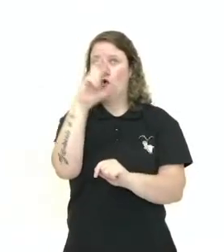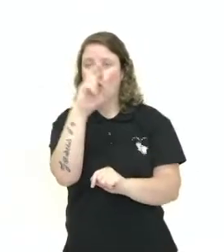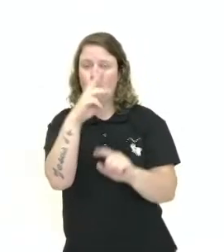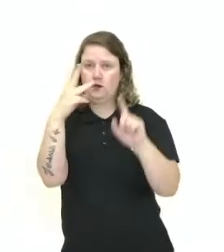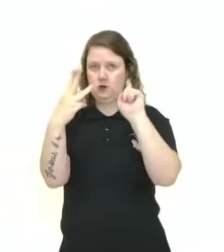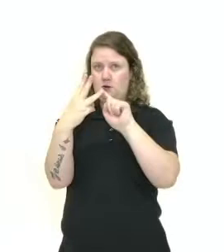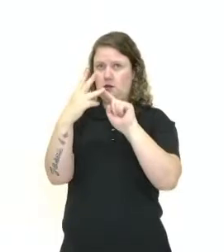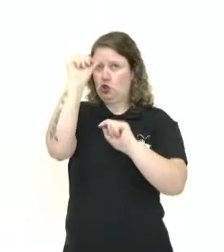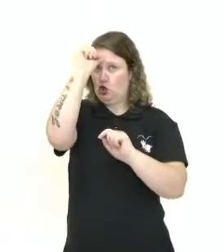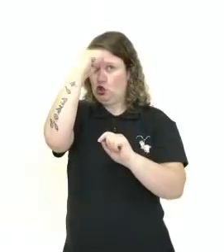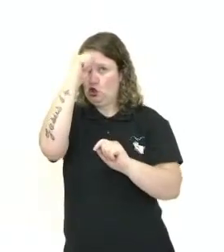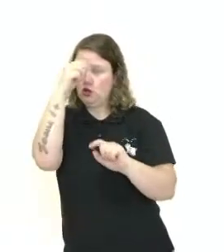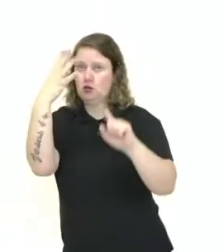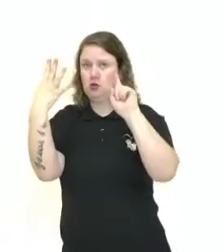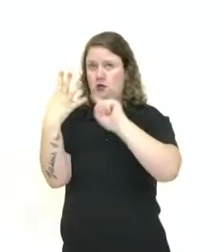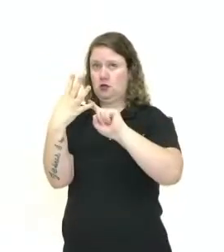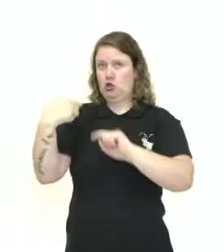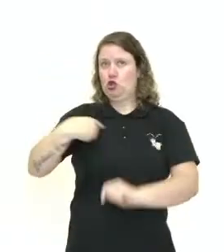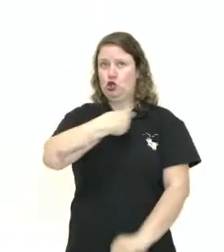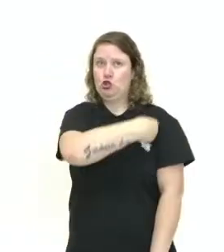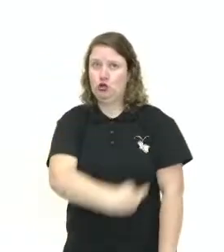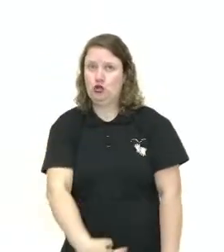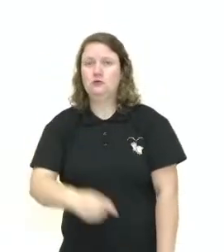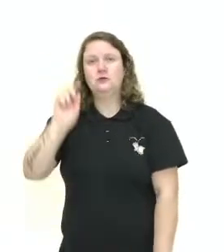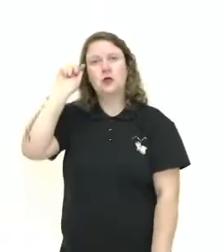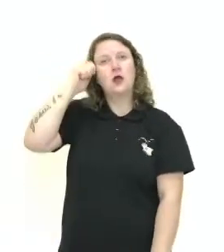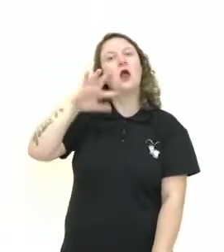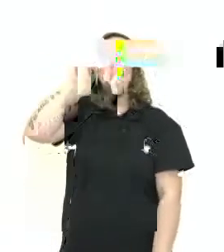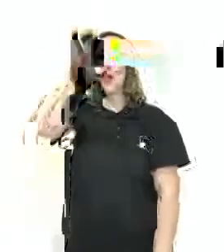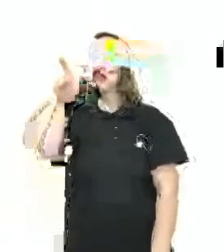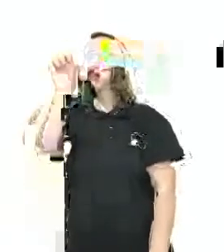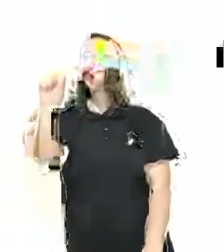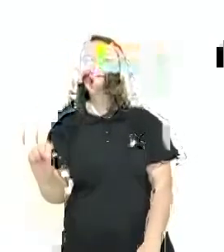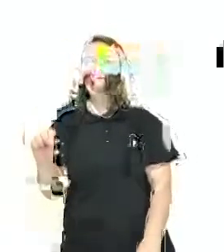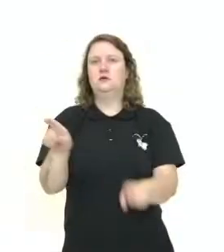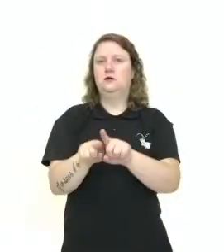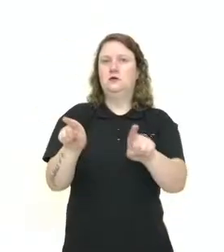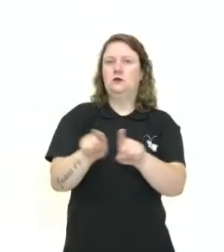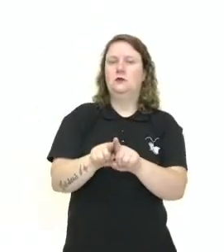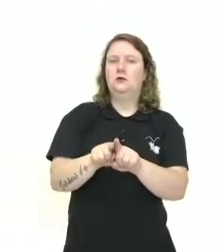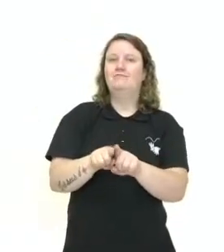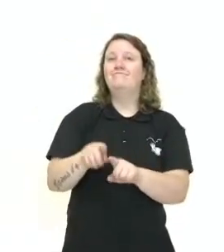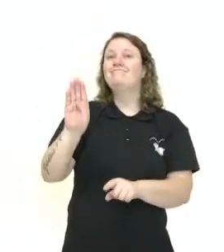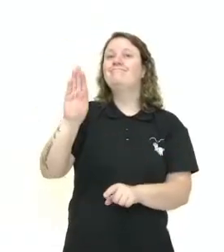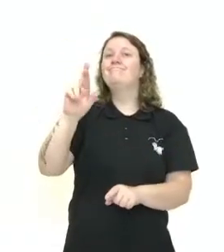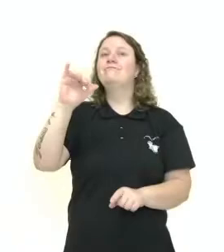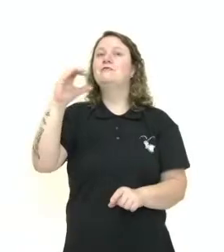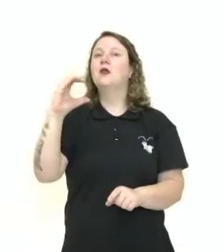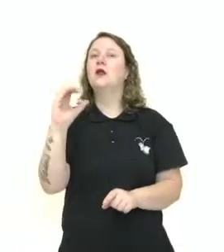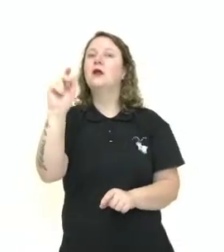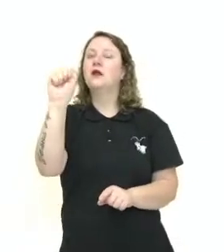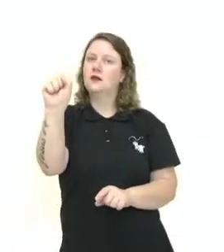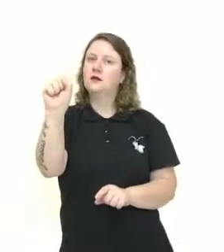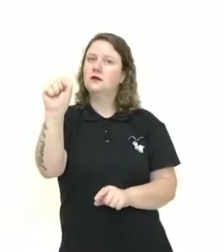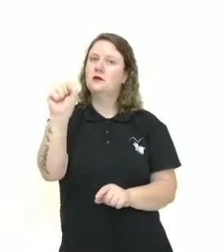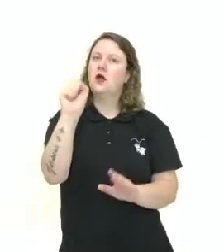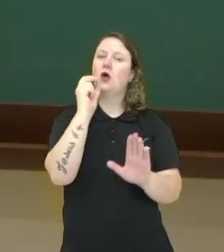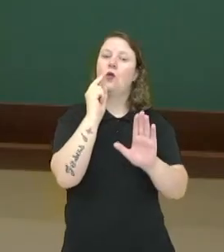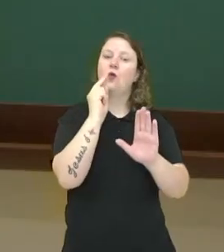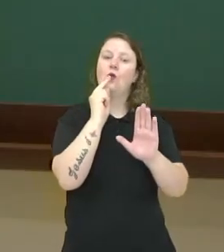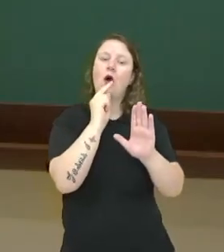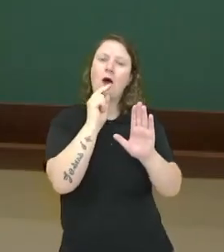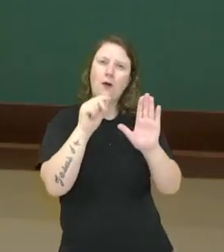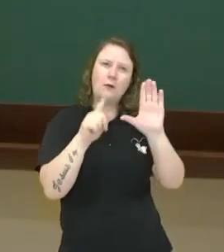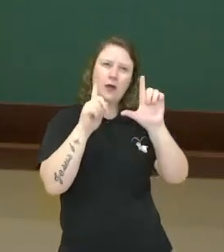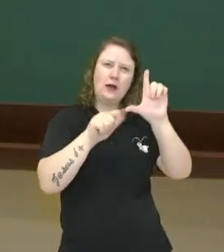Índia, China e África do Sul. Então a sigla BRICS é justamente ali a inicial de cada um desses